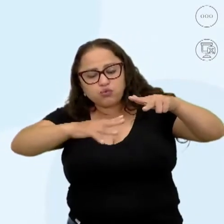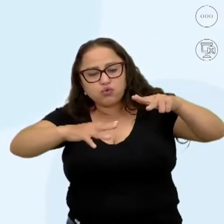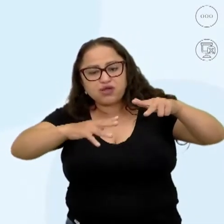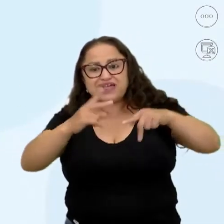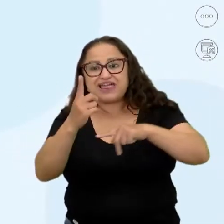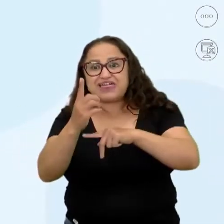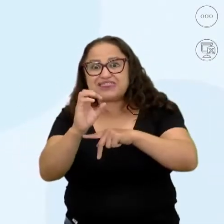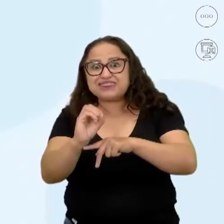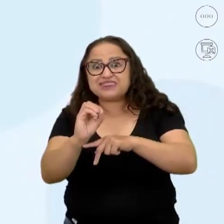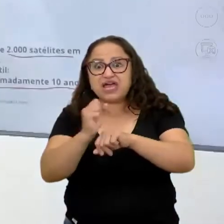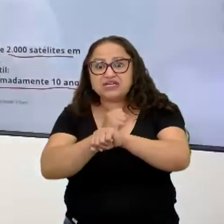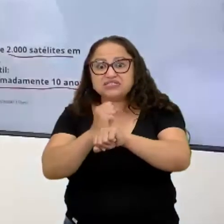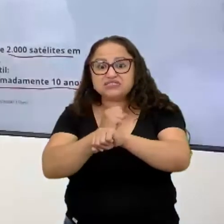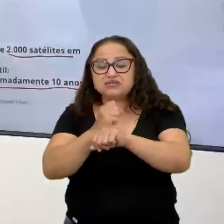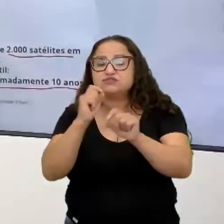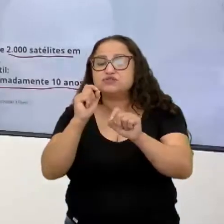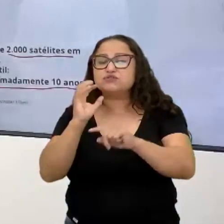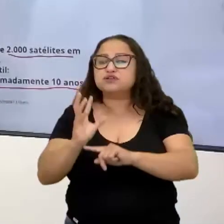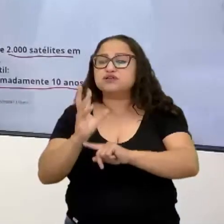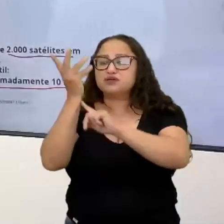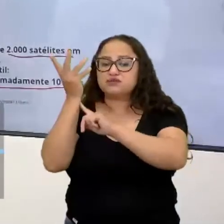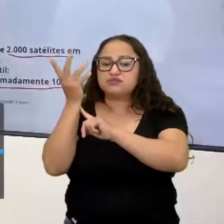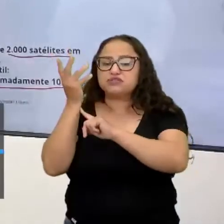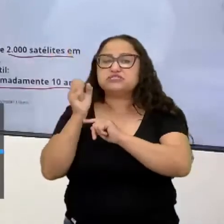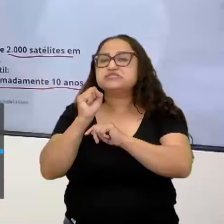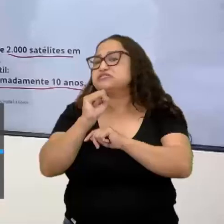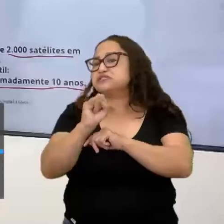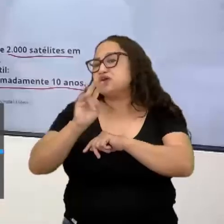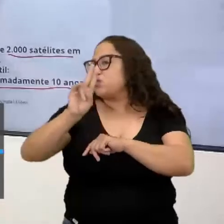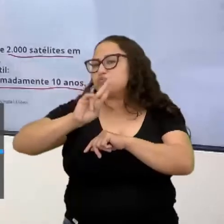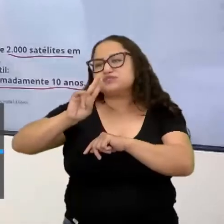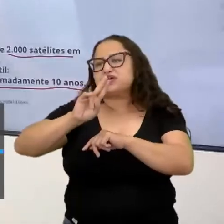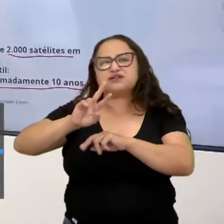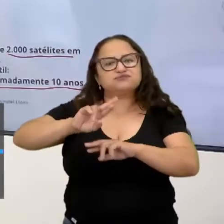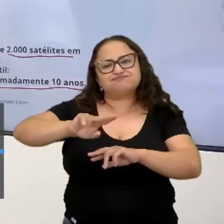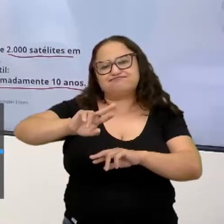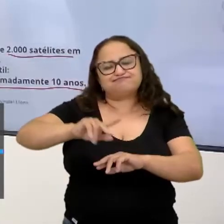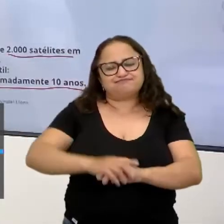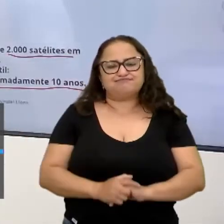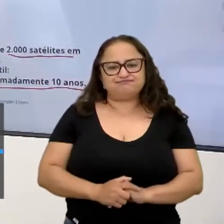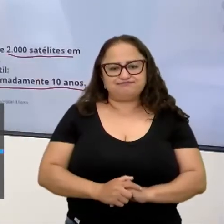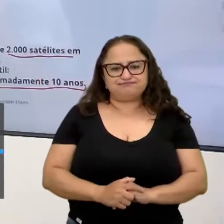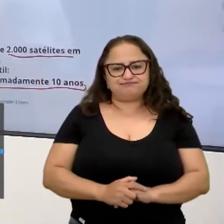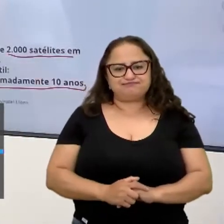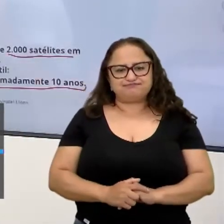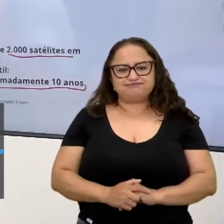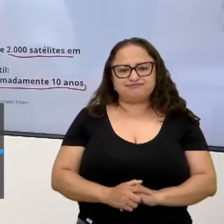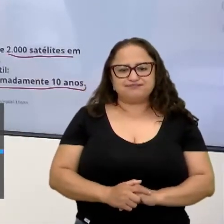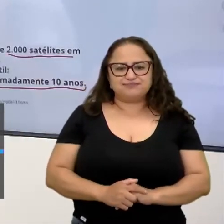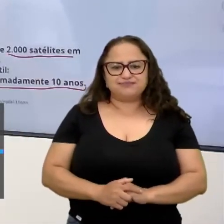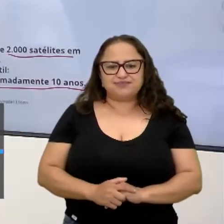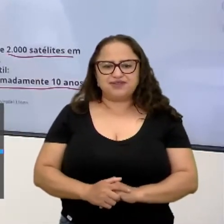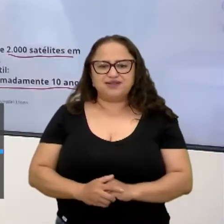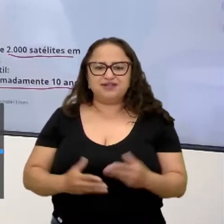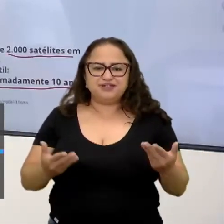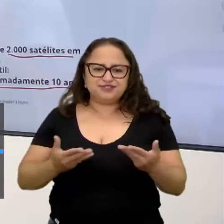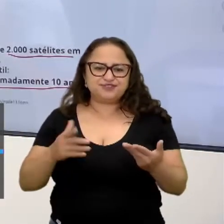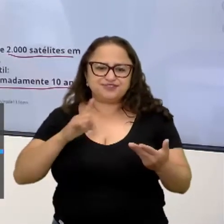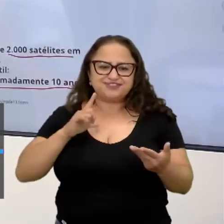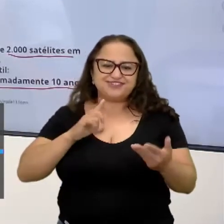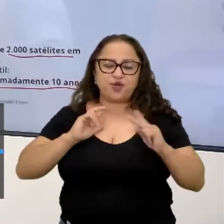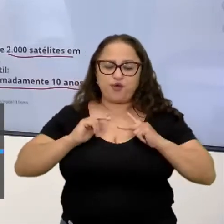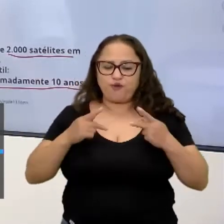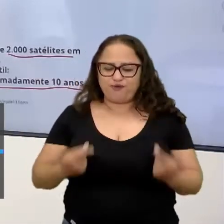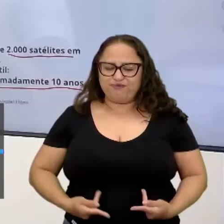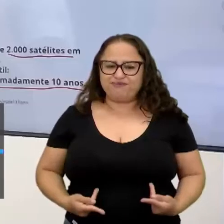anos. Professor Gibi, o que acontece depois que o satélite não é mais utilizado? Então aí tem a questão o ser humano é fogo, né?